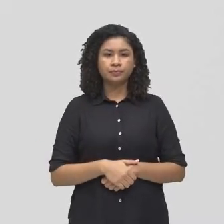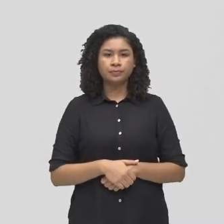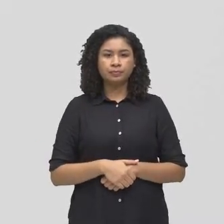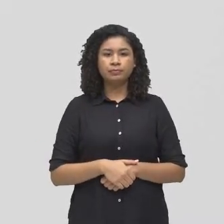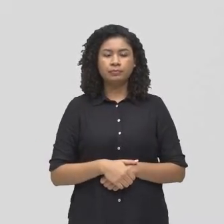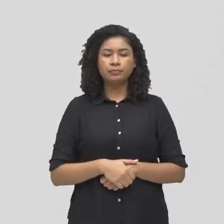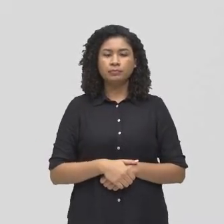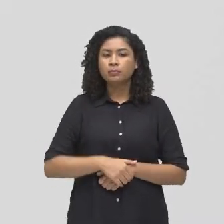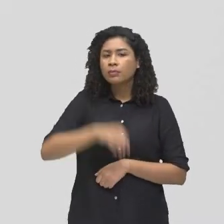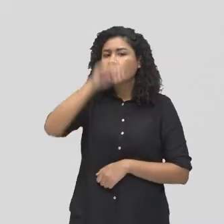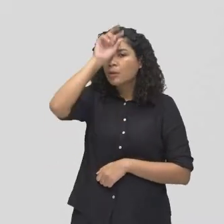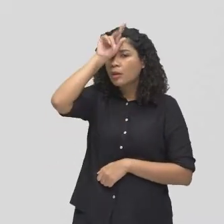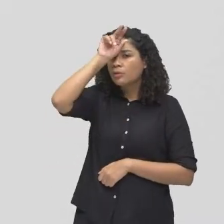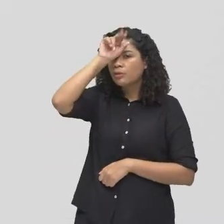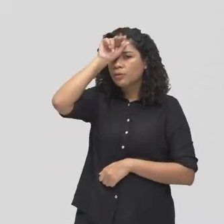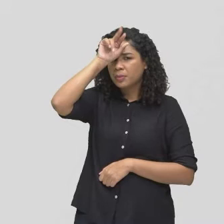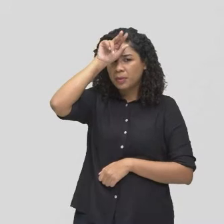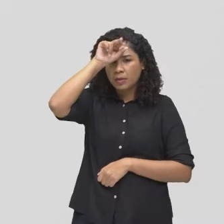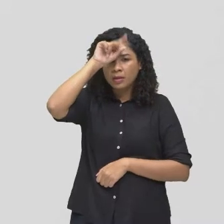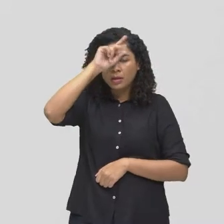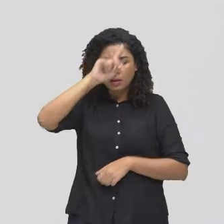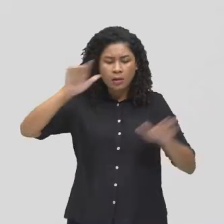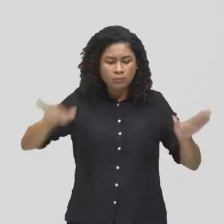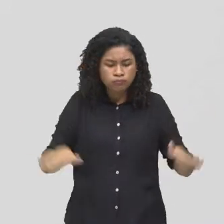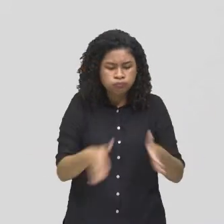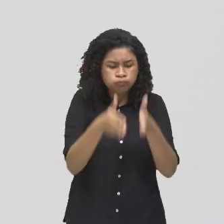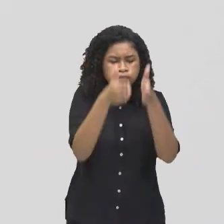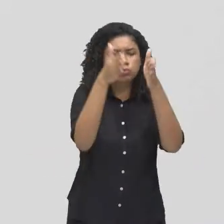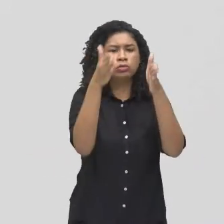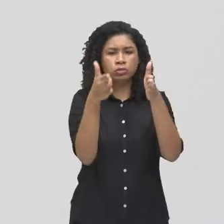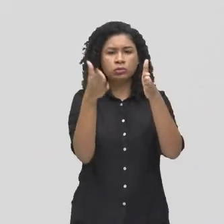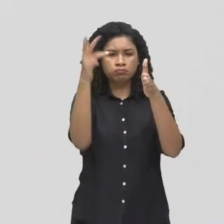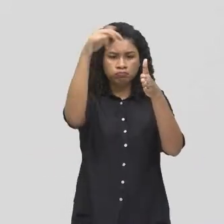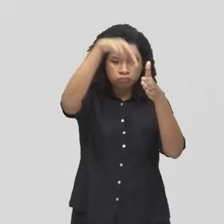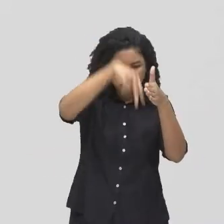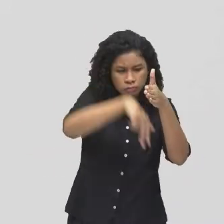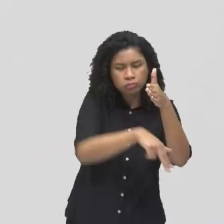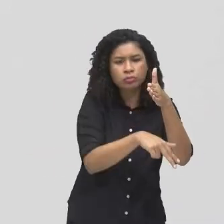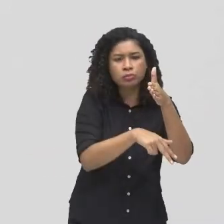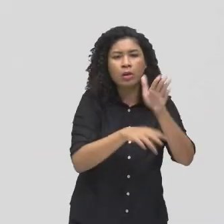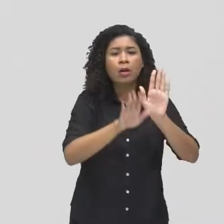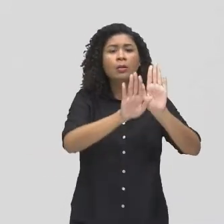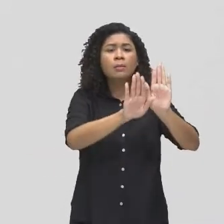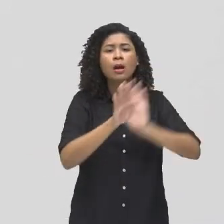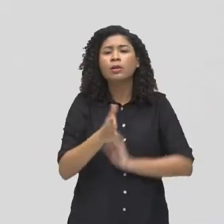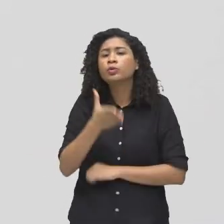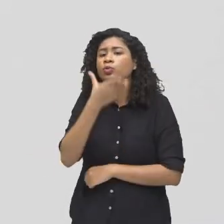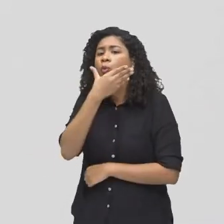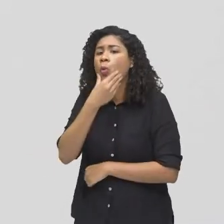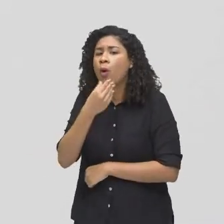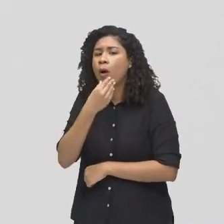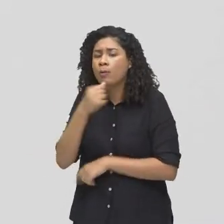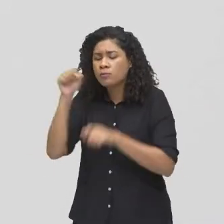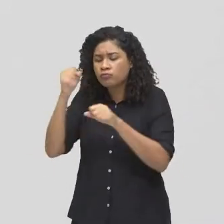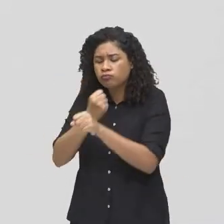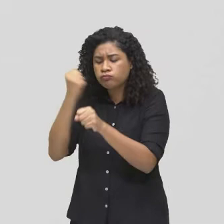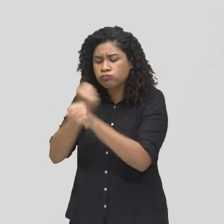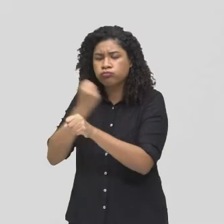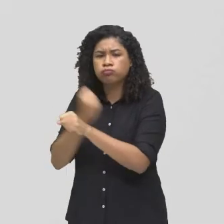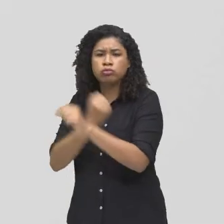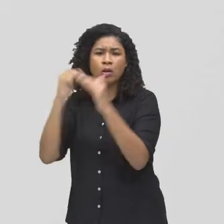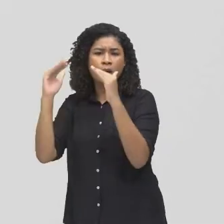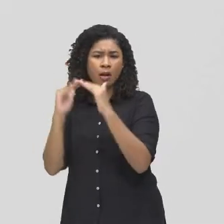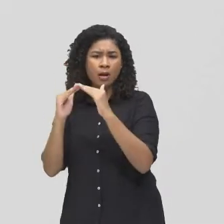formiga faz o formigueiro. O homem faz sua casa. Mas por que apenas ao homem atribuída essa atividade